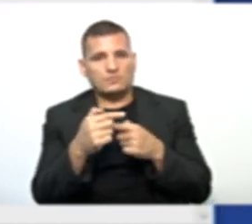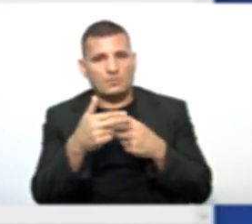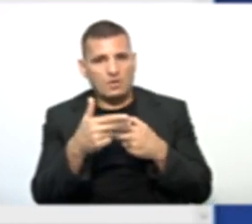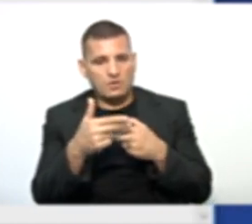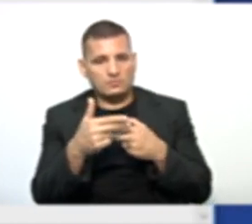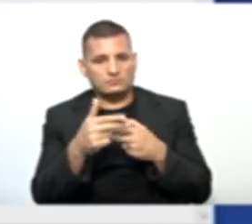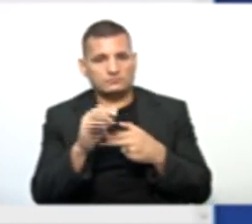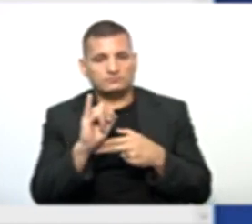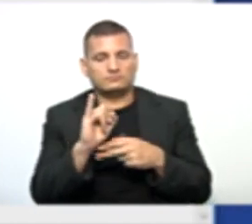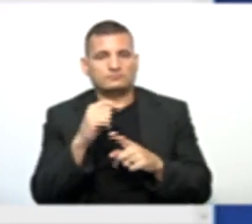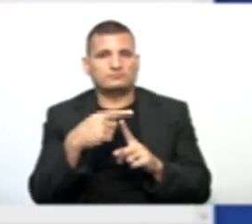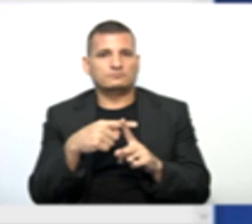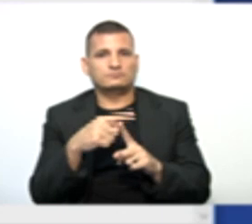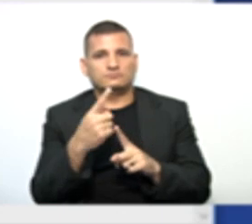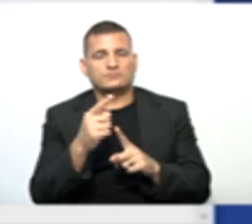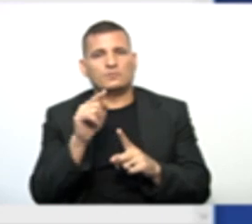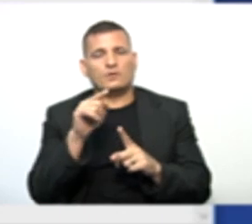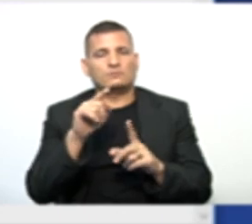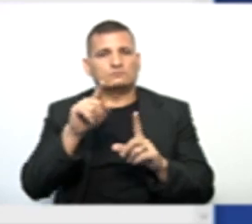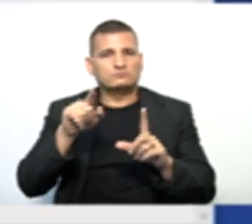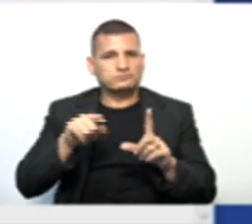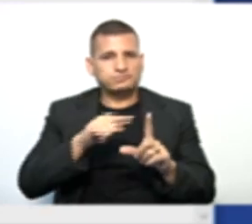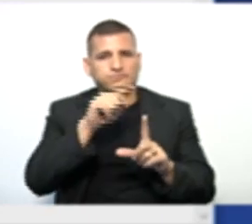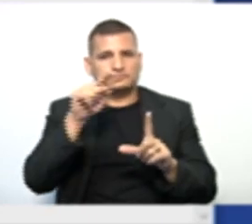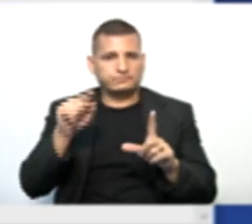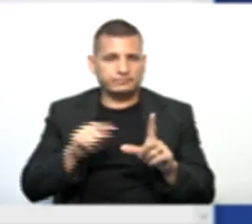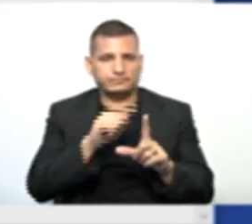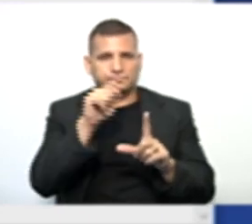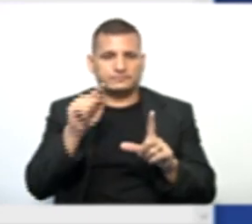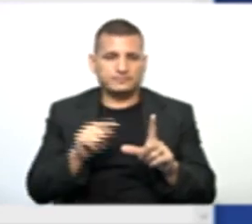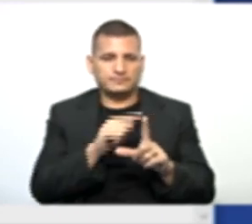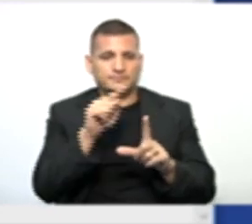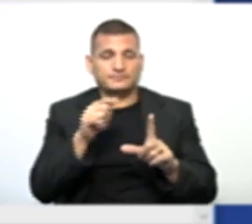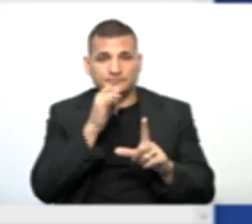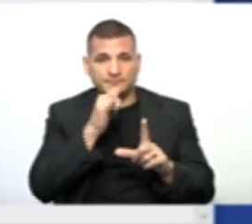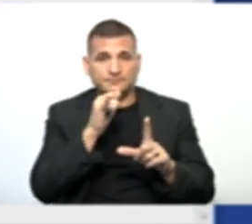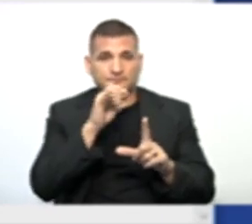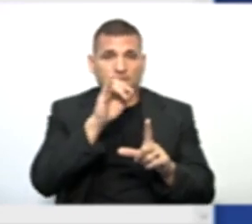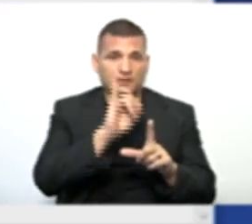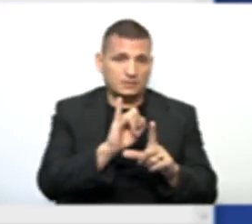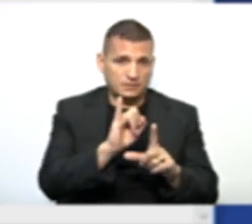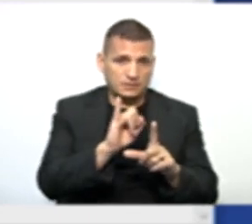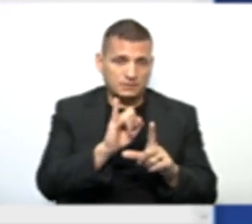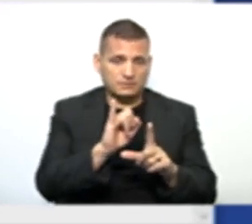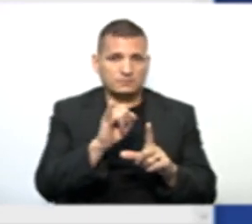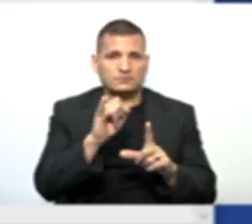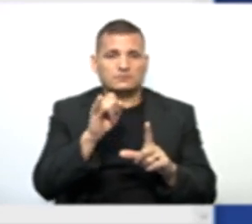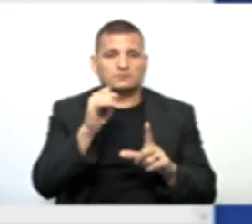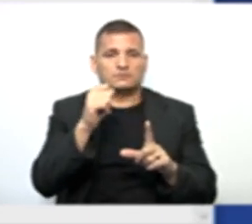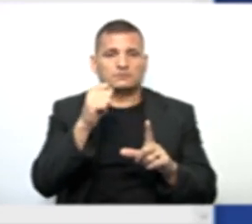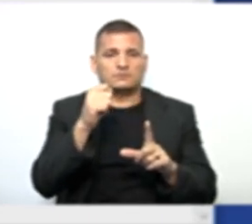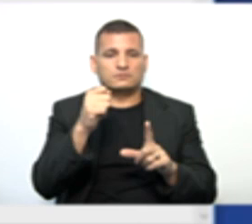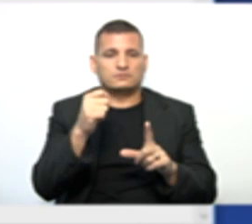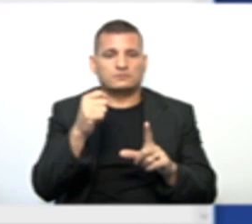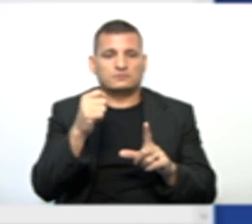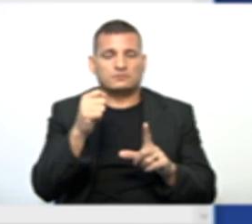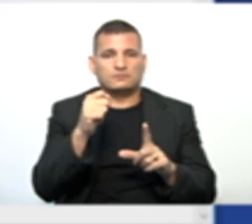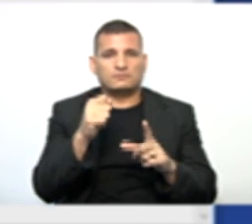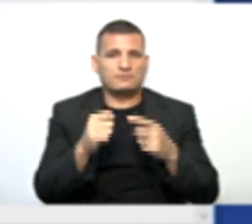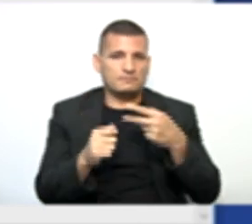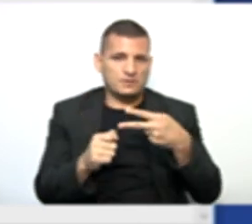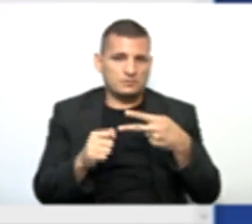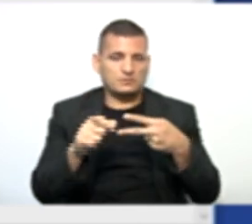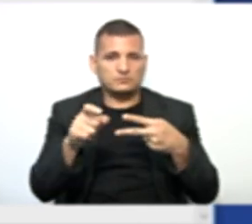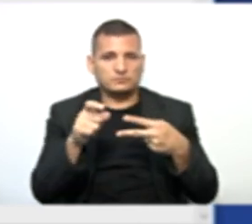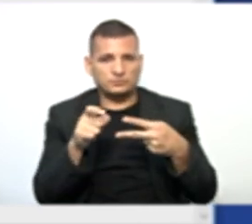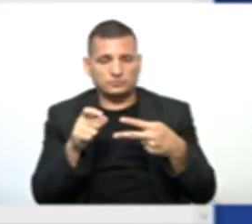aqui, executando esses comandos, enquanto o i for menor que x. Lembrando que o i começa em 0 e o